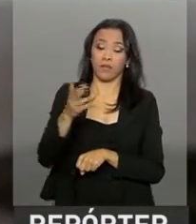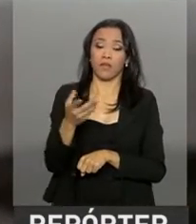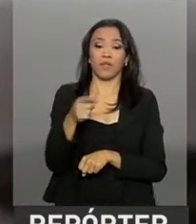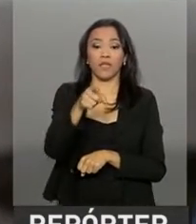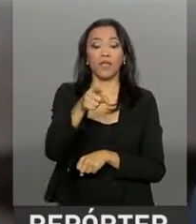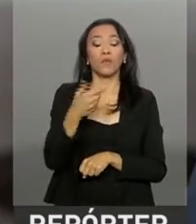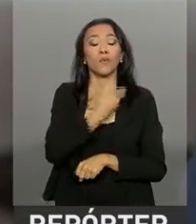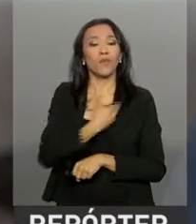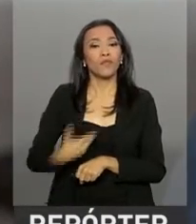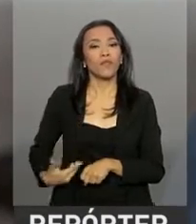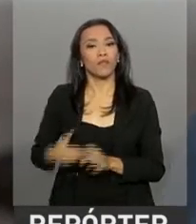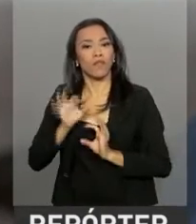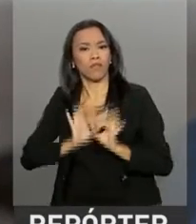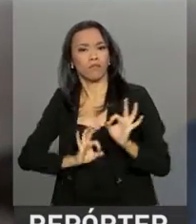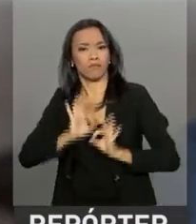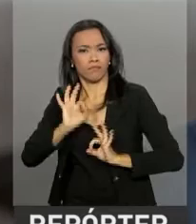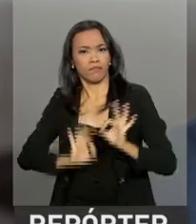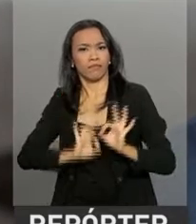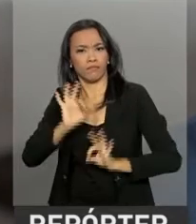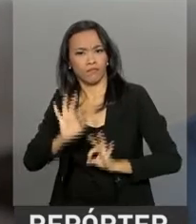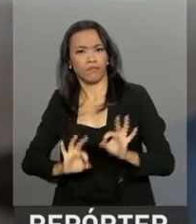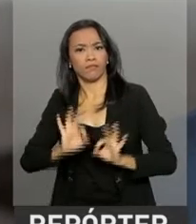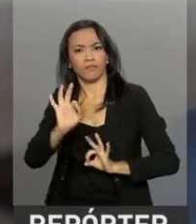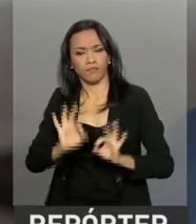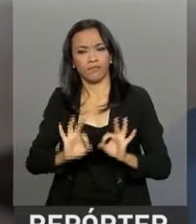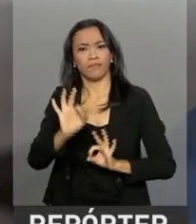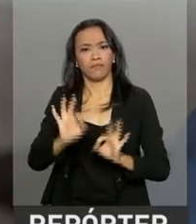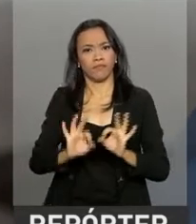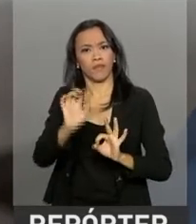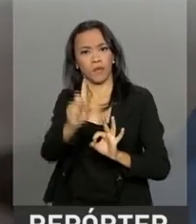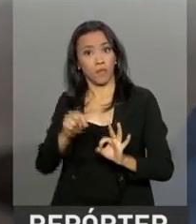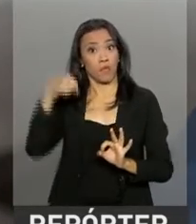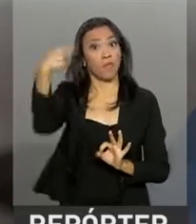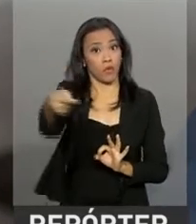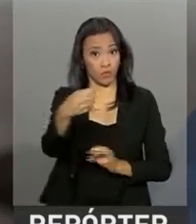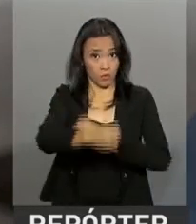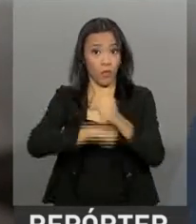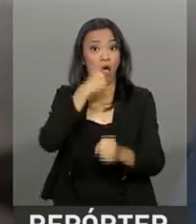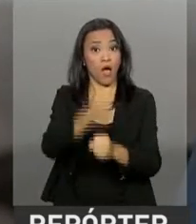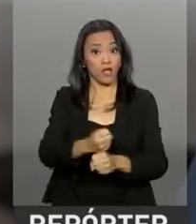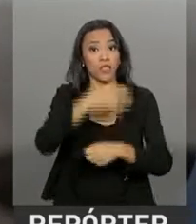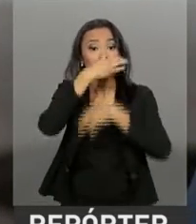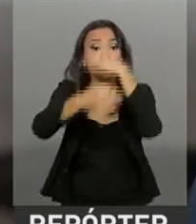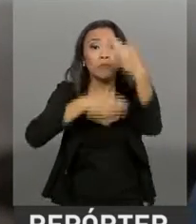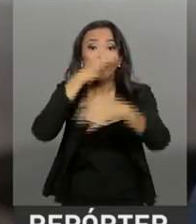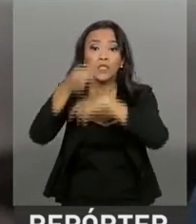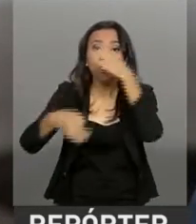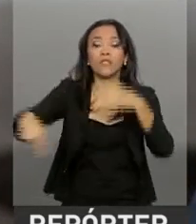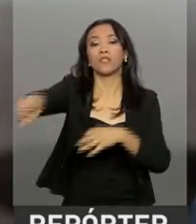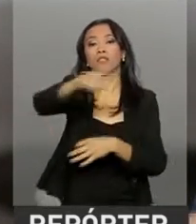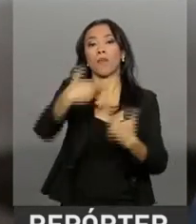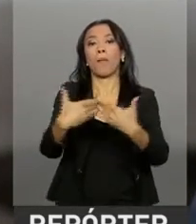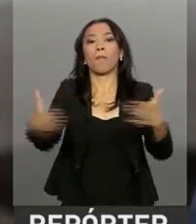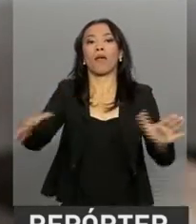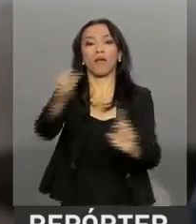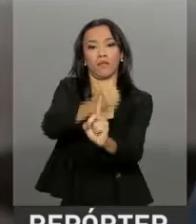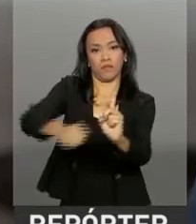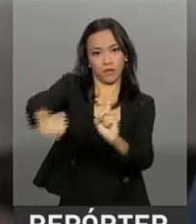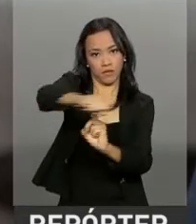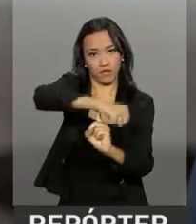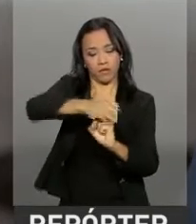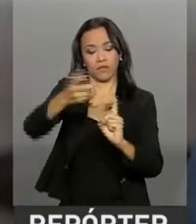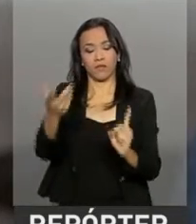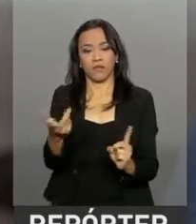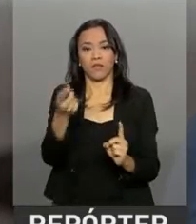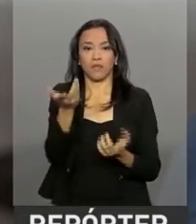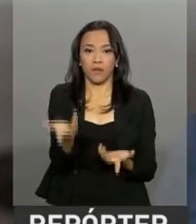ganhar tempo, querendo jogar esse referendo revocatório para o ano que vem. E no ano que vem, pela Constituição, pelas